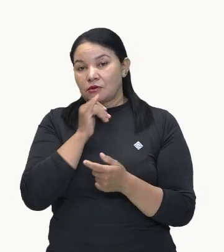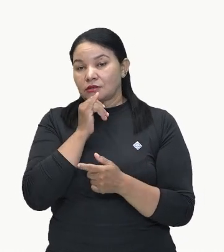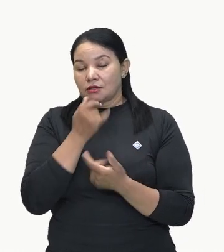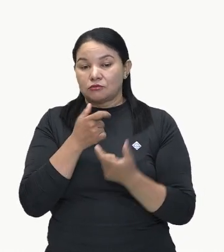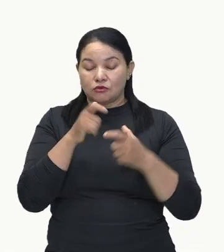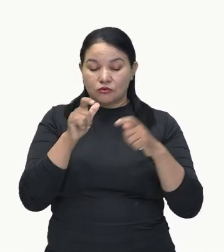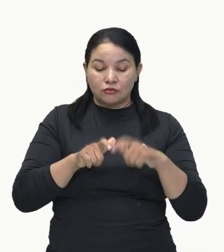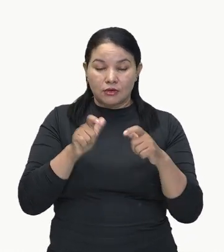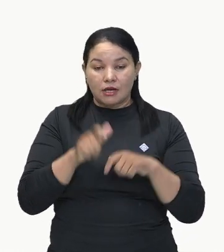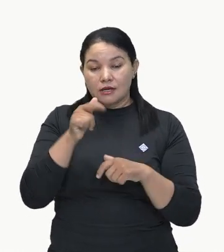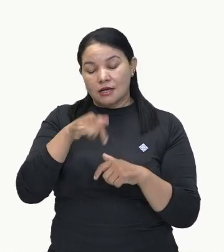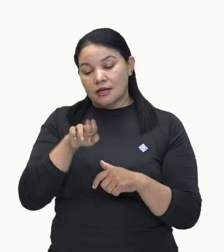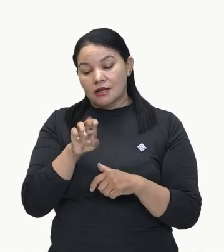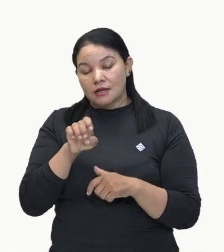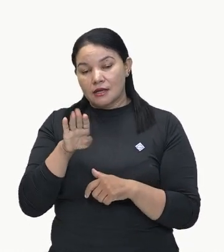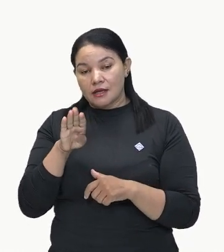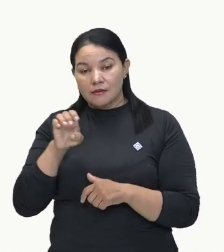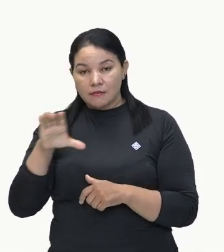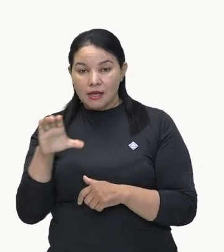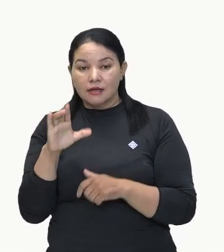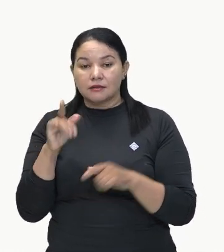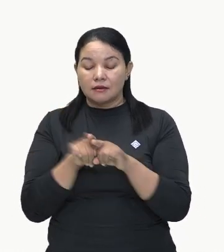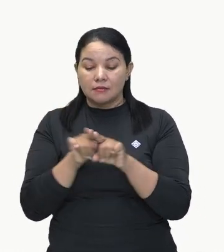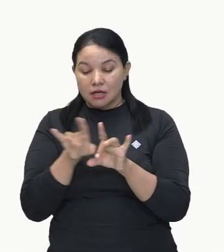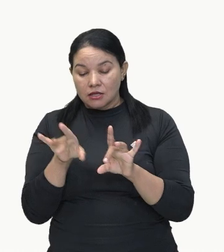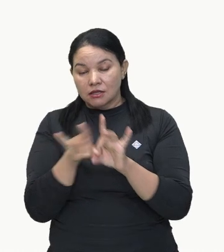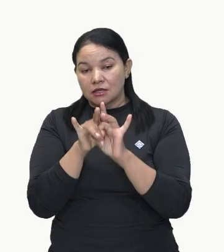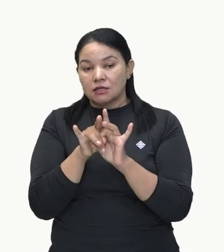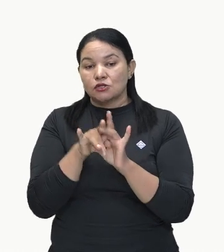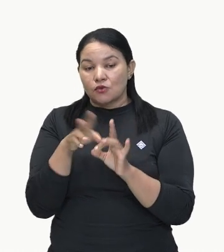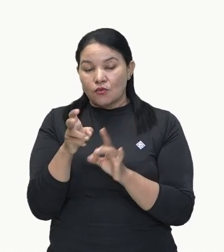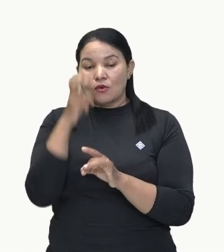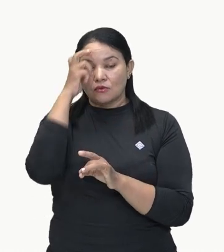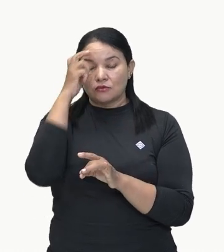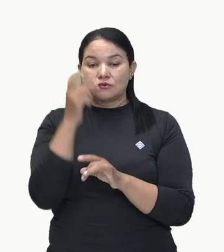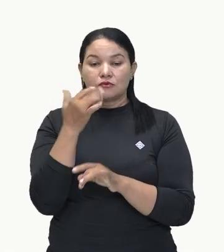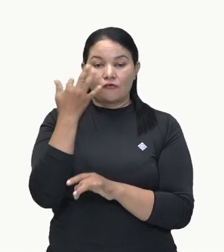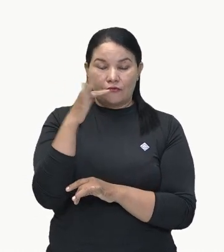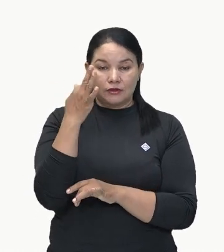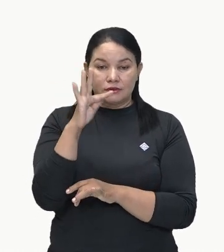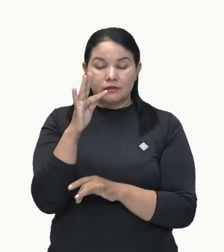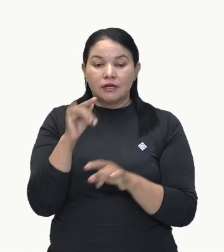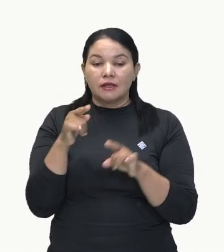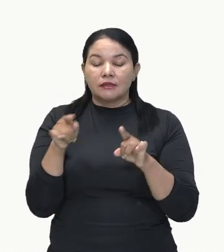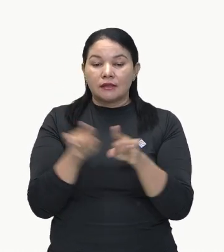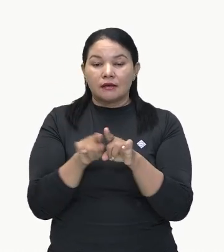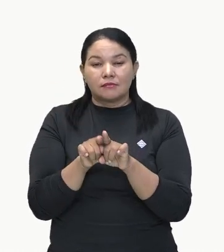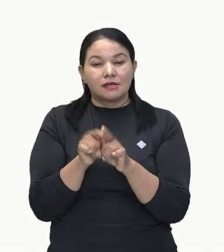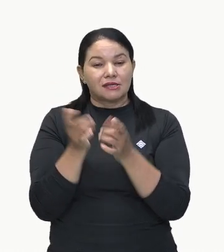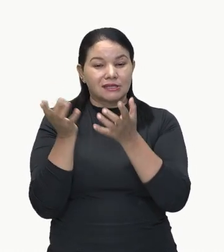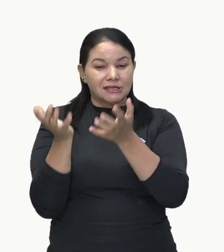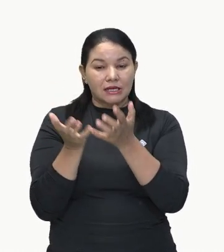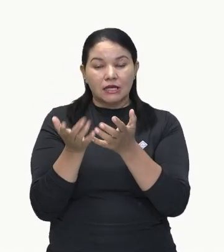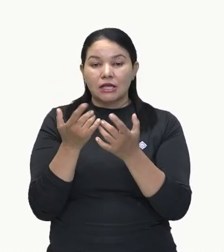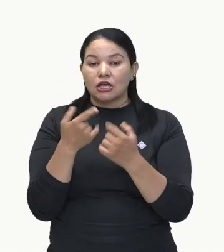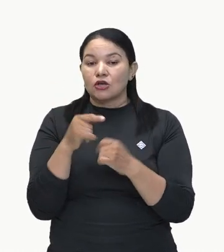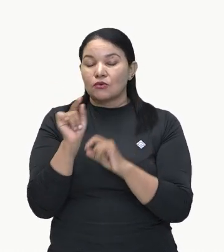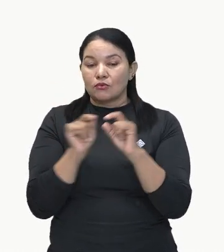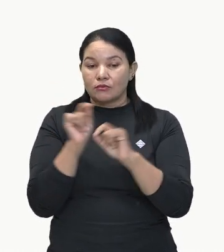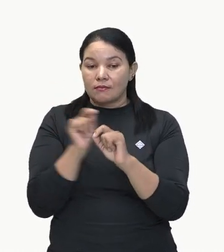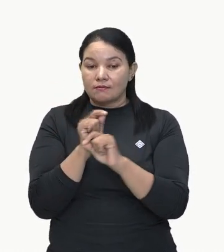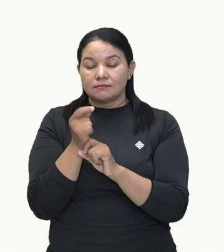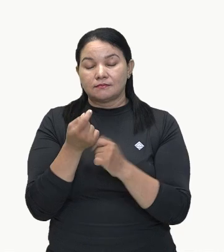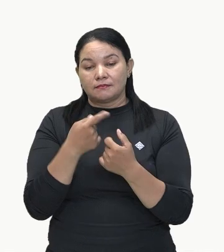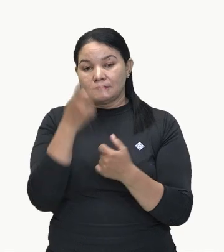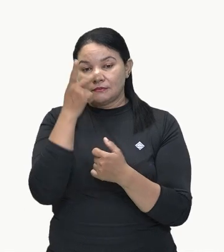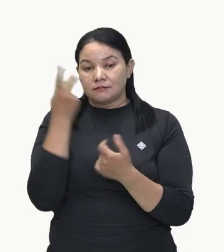principalmente, ela tem essa ligação com a cultura francesa e queria que tivesse mais autonomia,